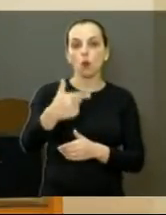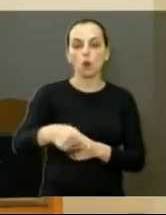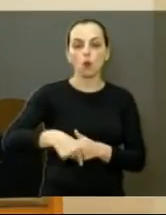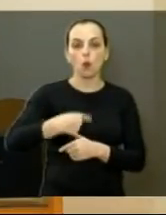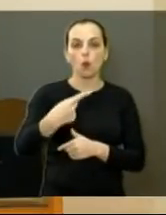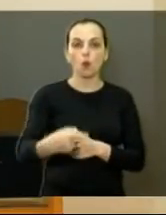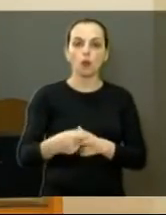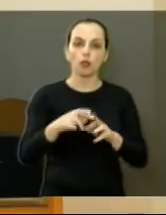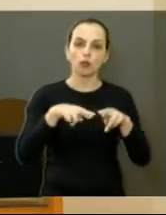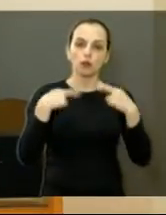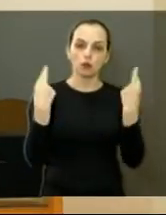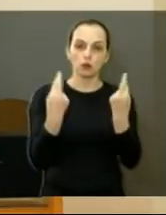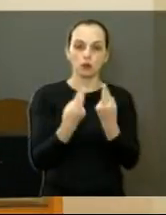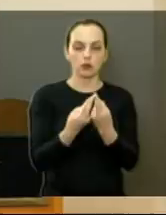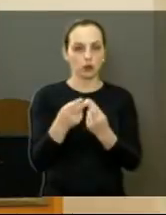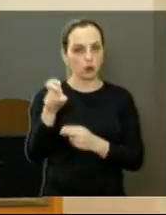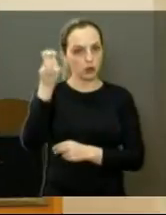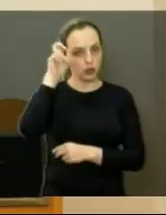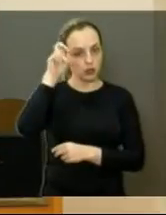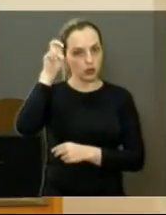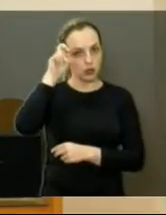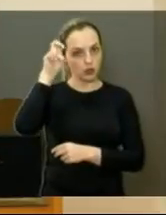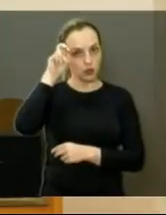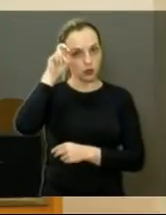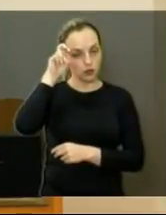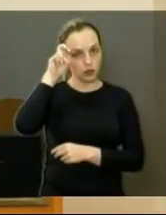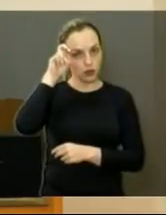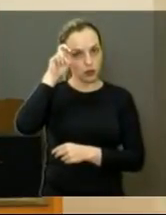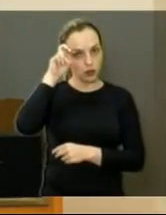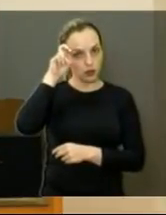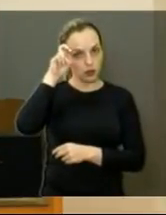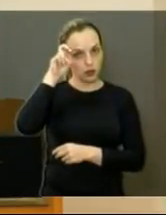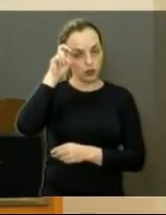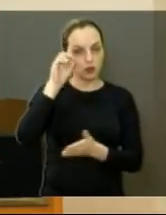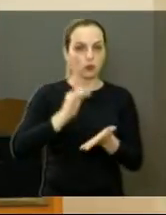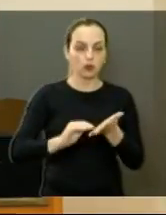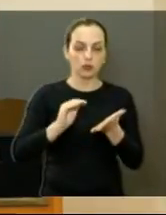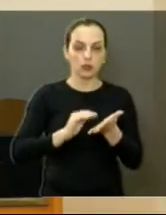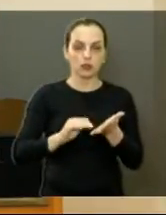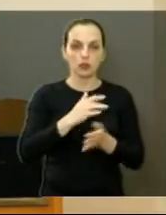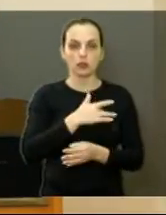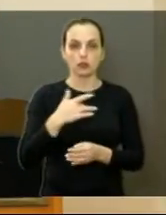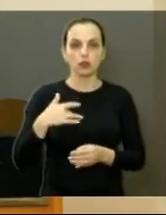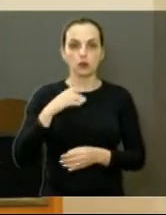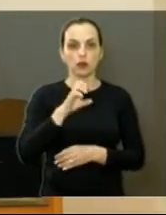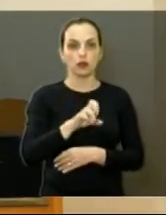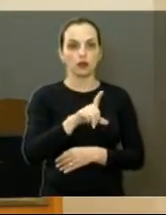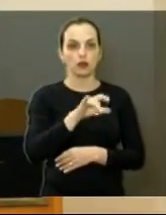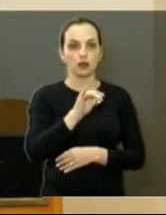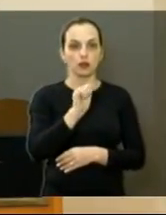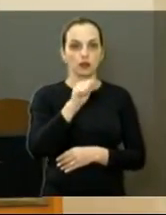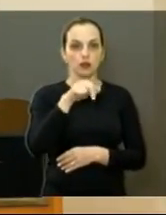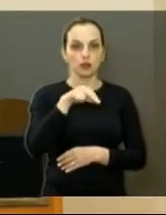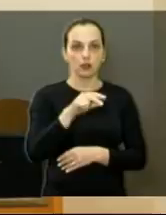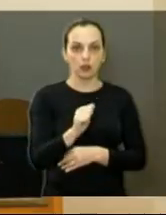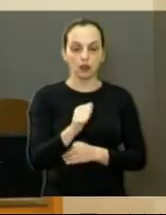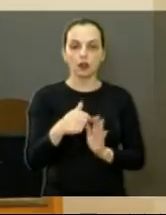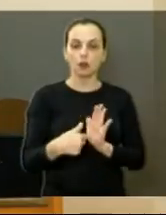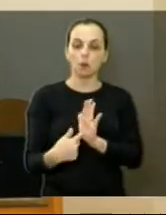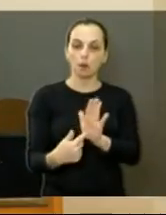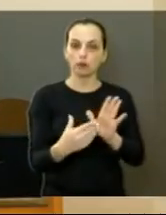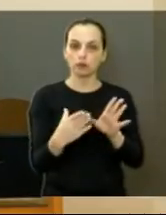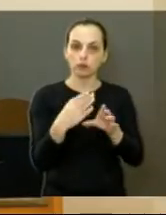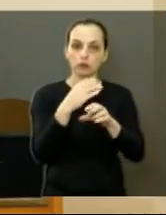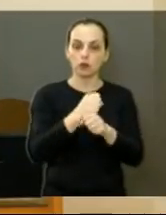na quinta-feira com a secretária Eliana Onaim, que fez uma prestação de contas dos